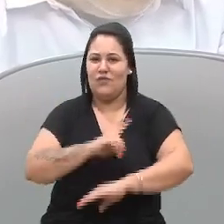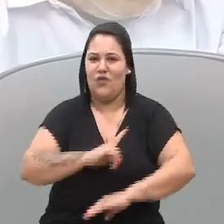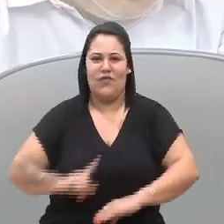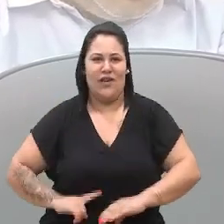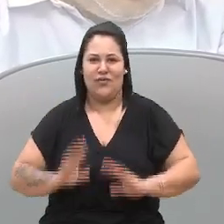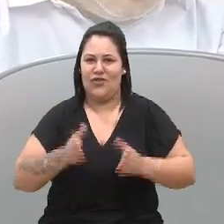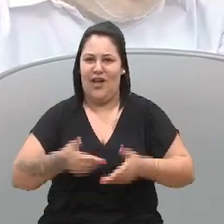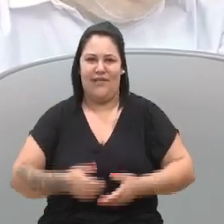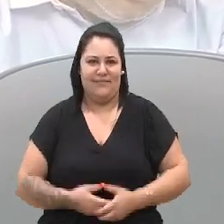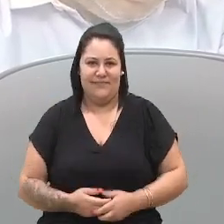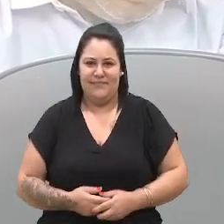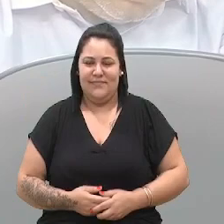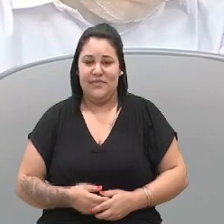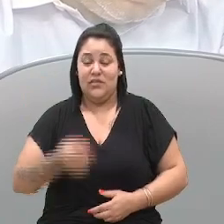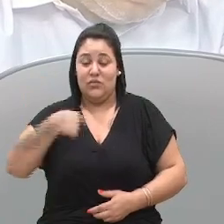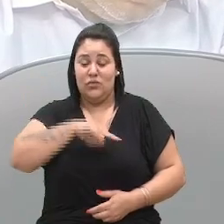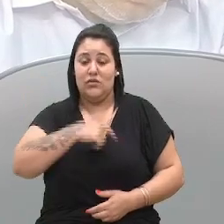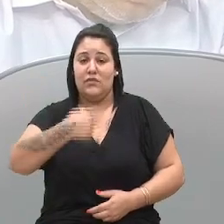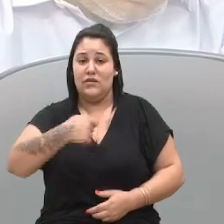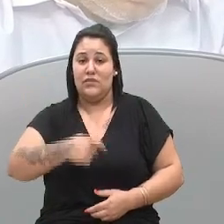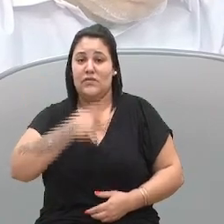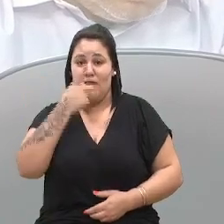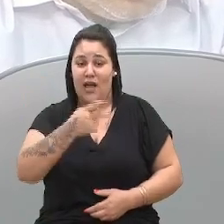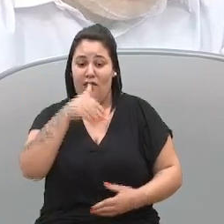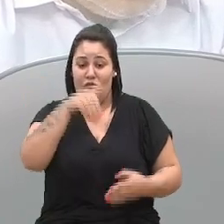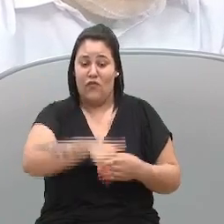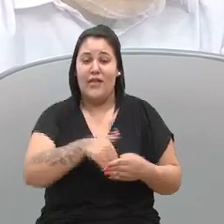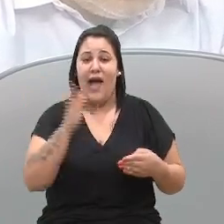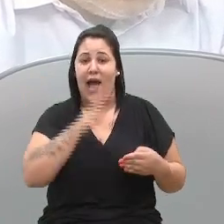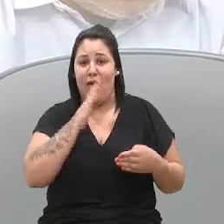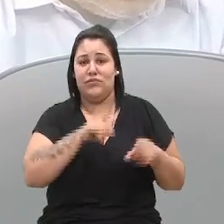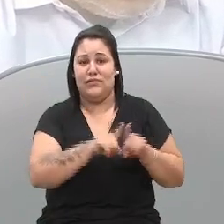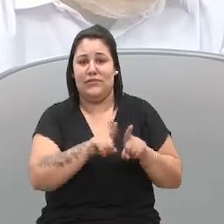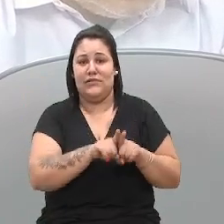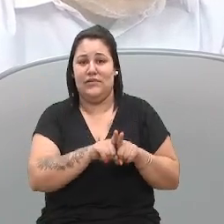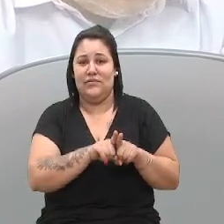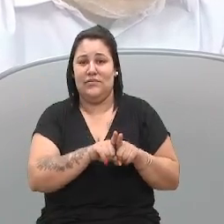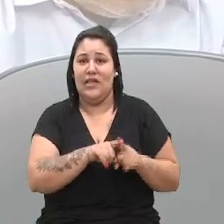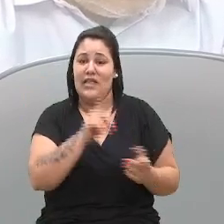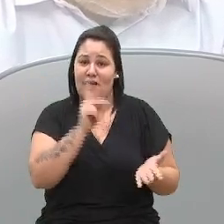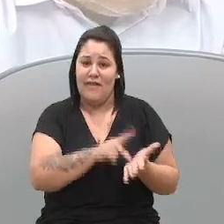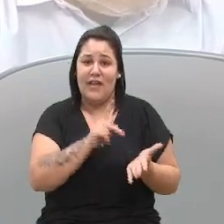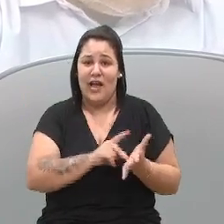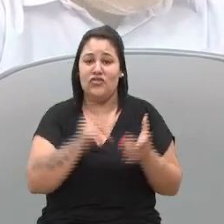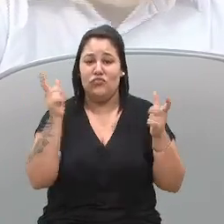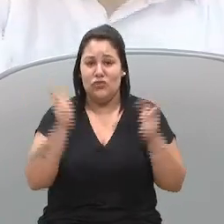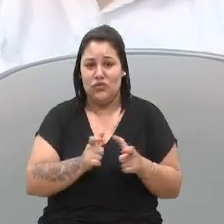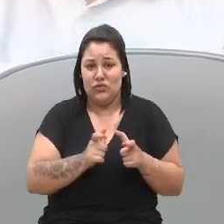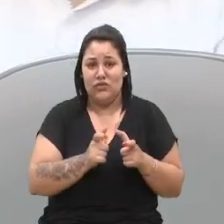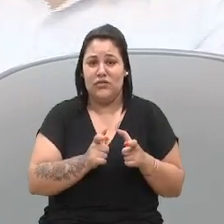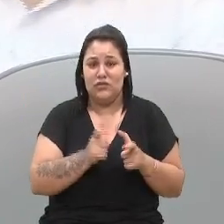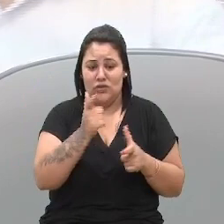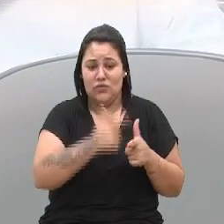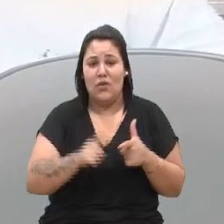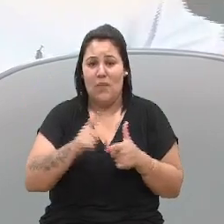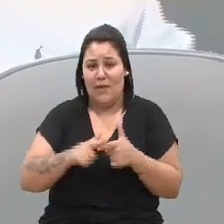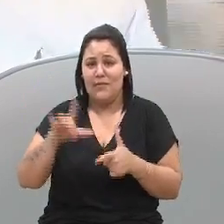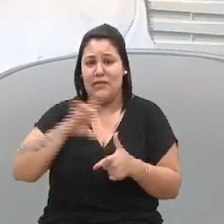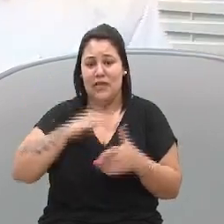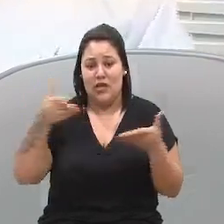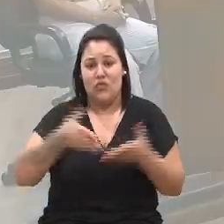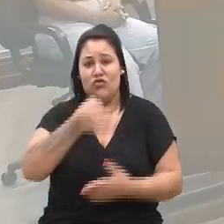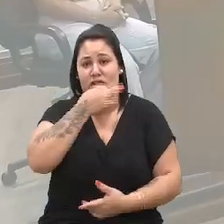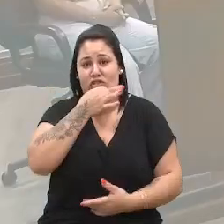Então, temos que frisar, votar logo e que, de fato, minimize o máximo possível esses problemas que existem hoje em